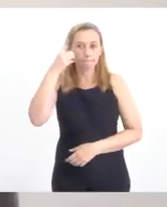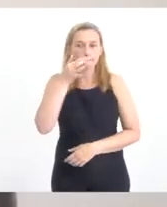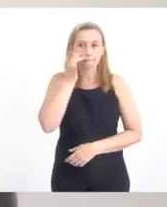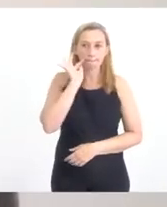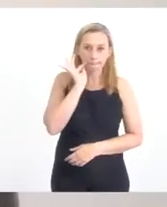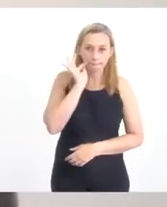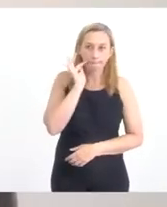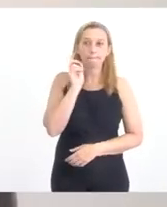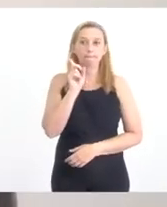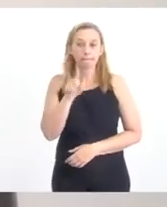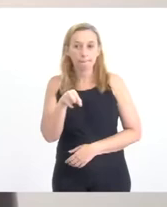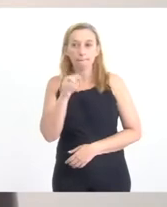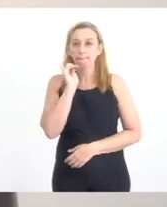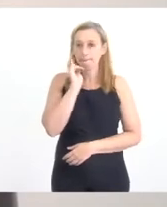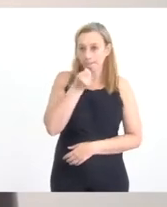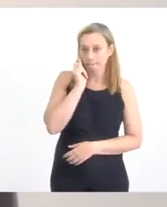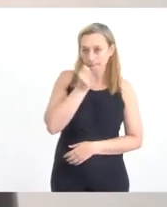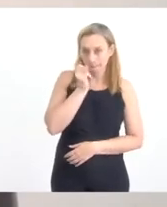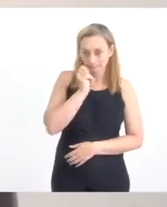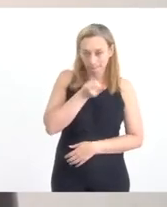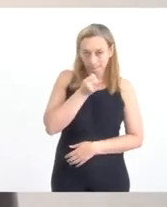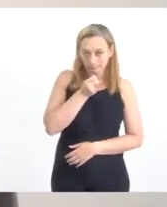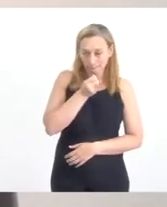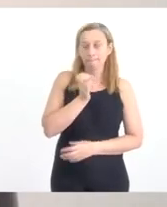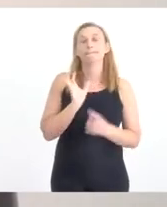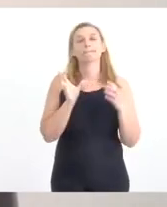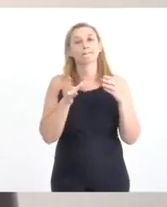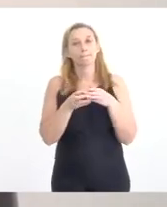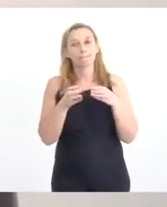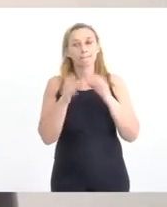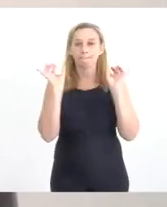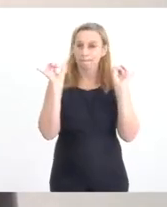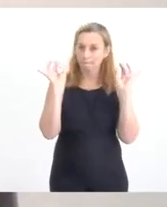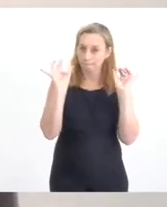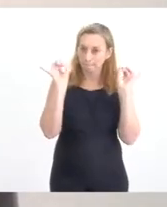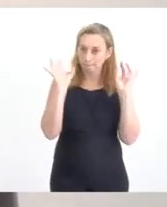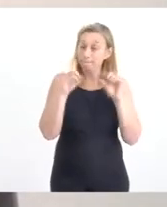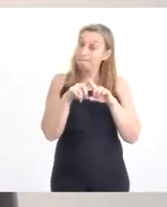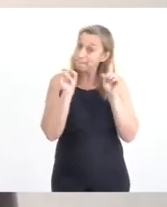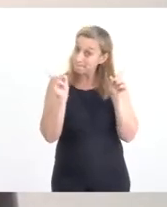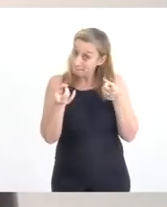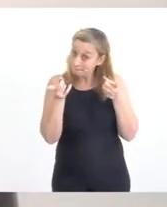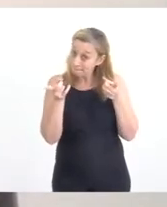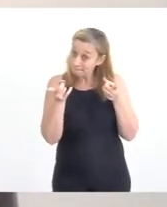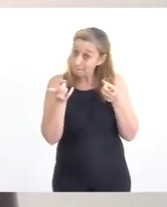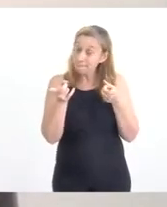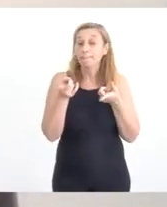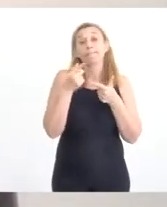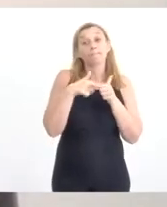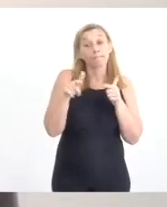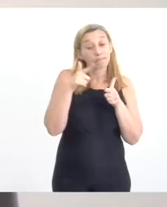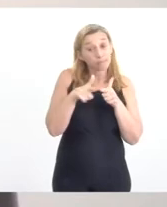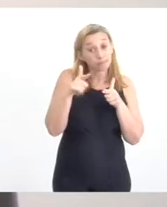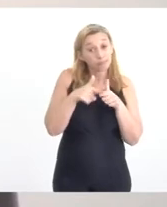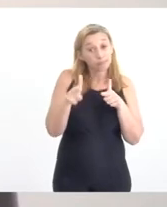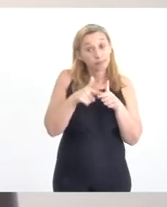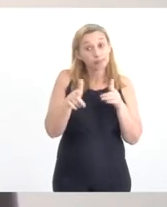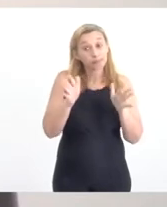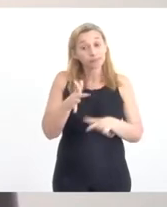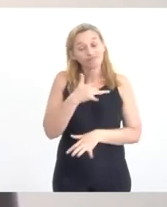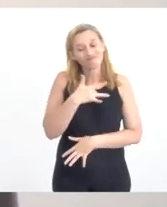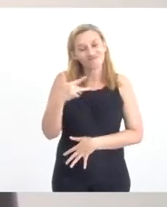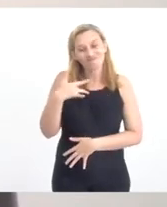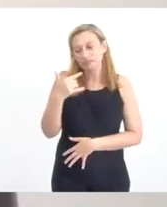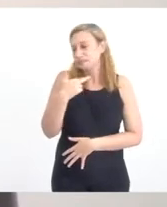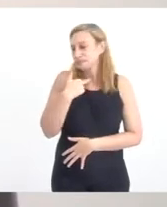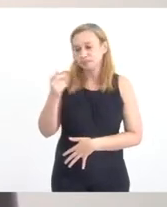serafini que é relator desta comissão especial mais por um problema hoje de